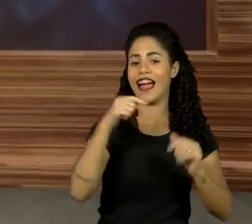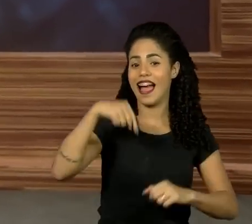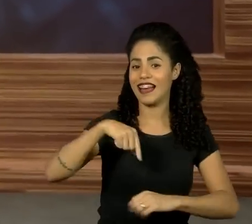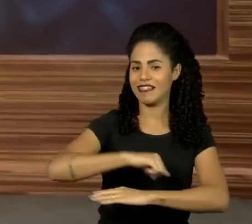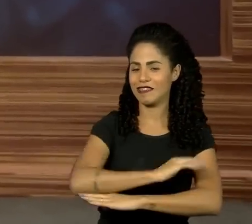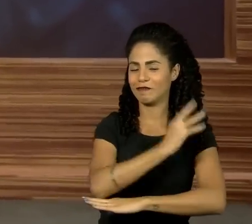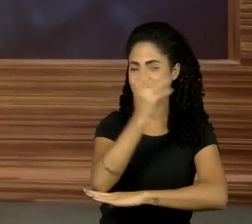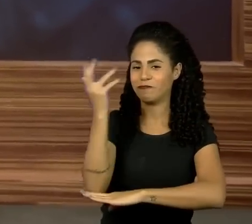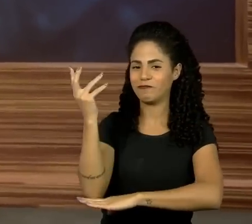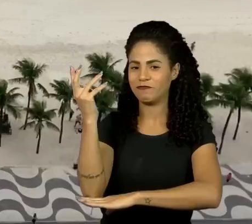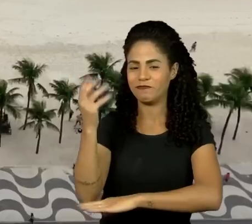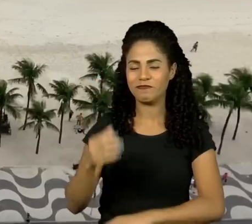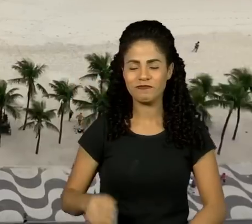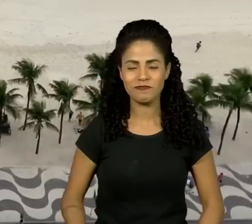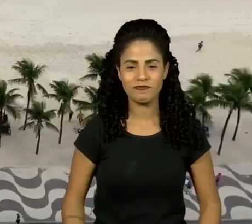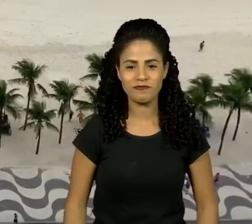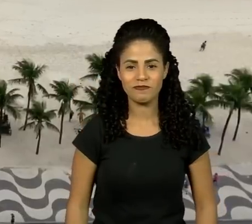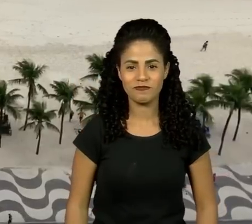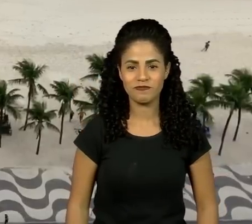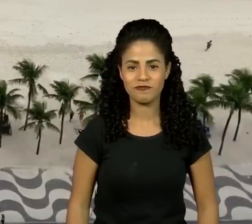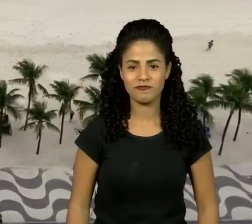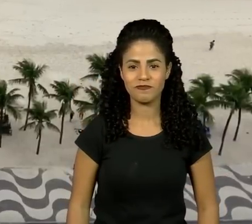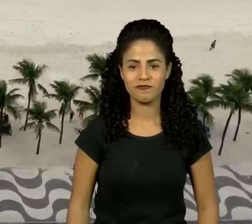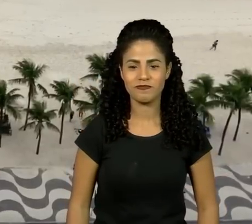no Repórter Eco.